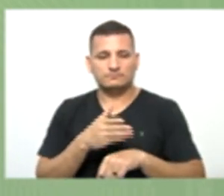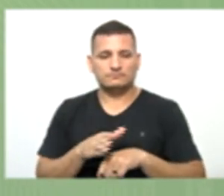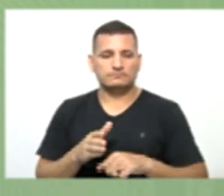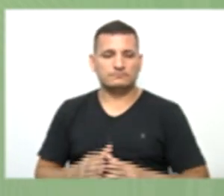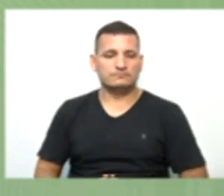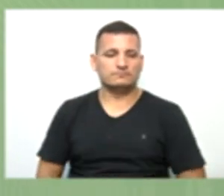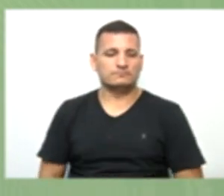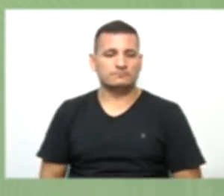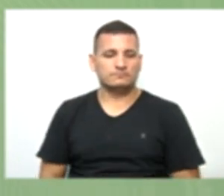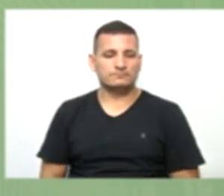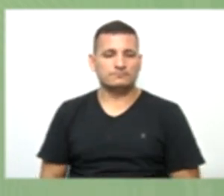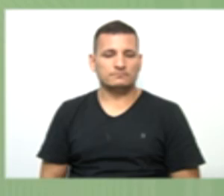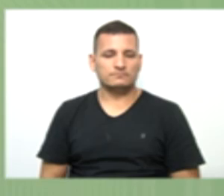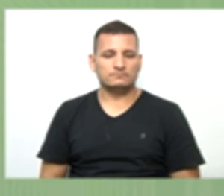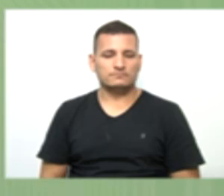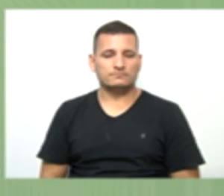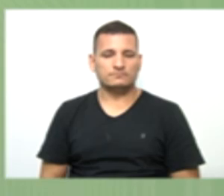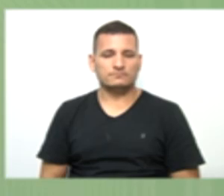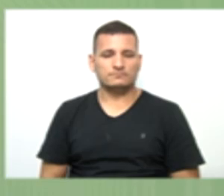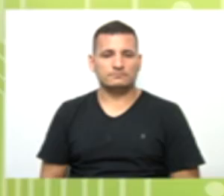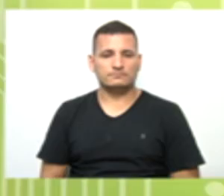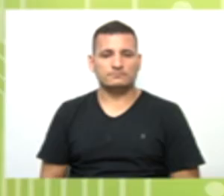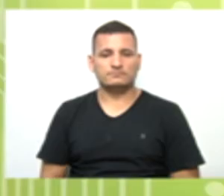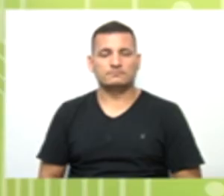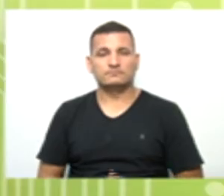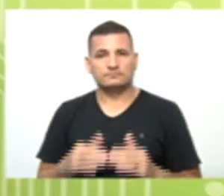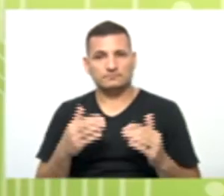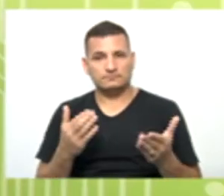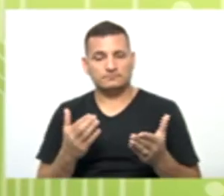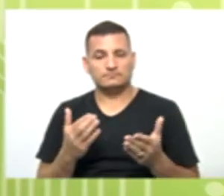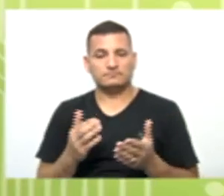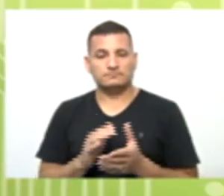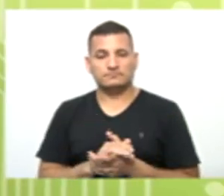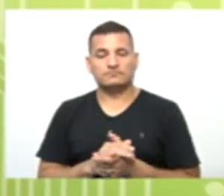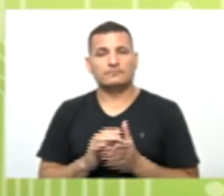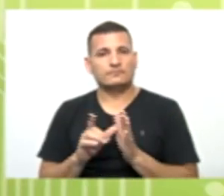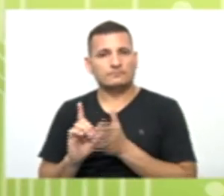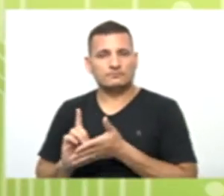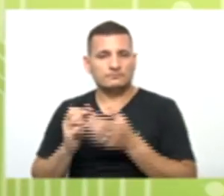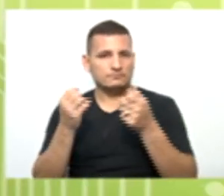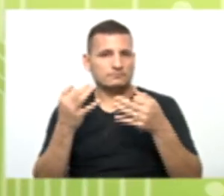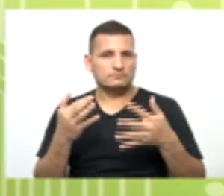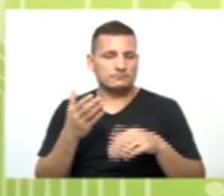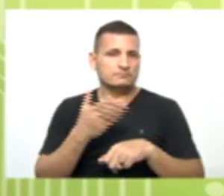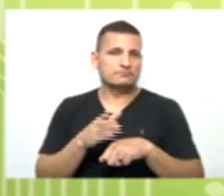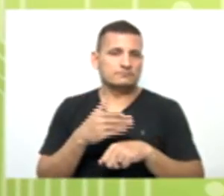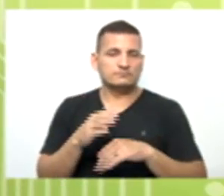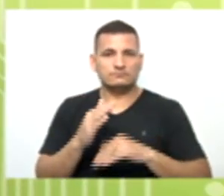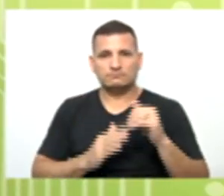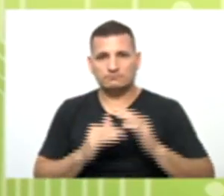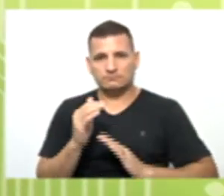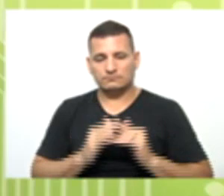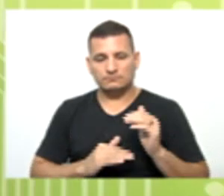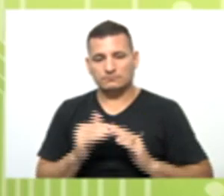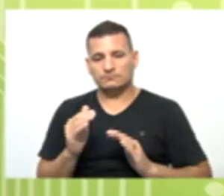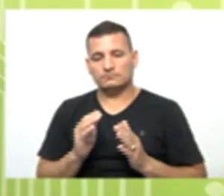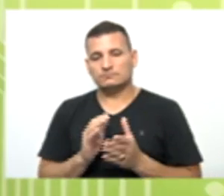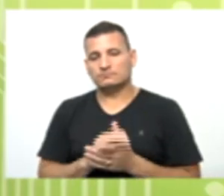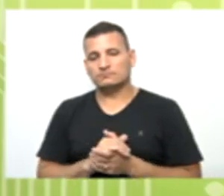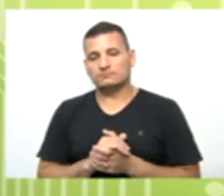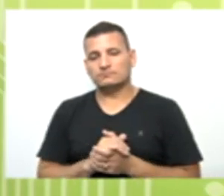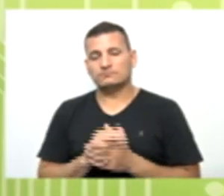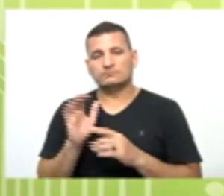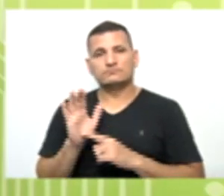prática profissional? Então, antes de nós entrarmos na definição da prática profissional, nós